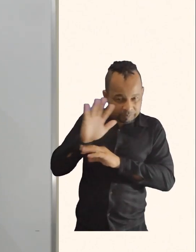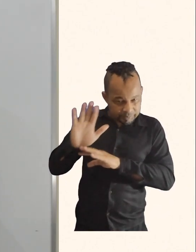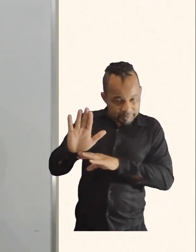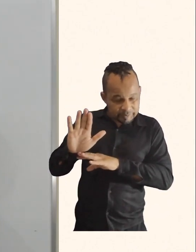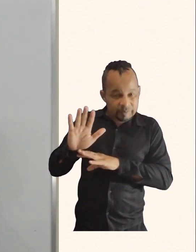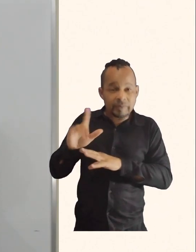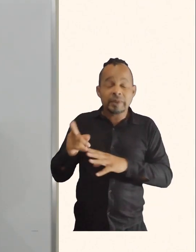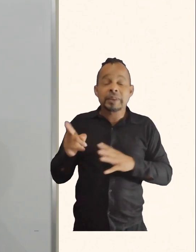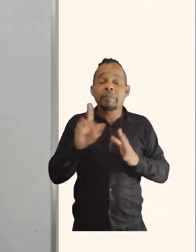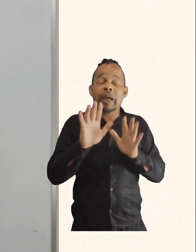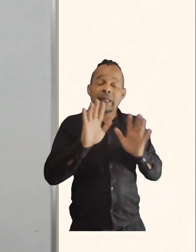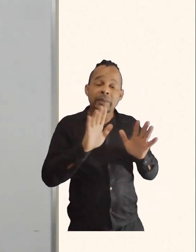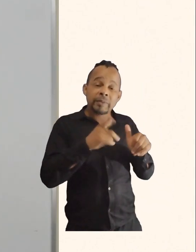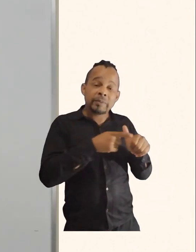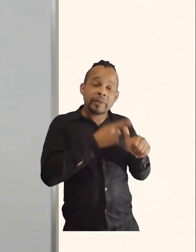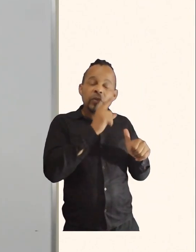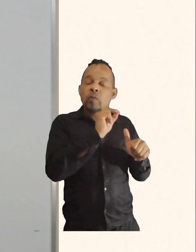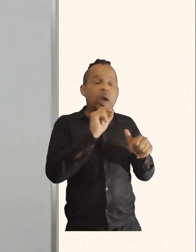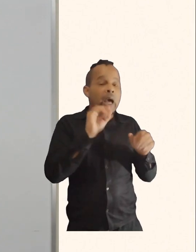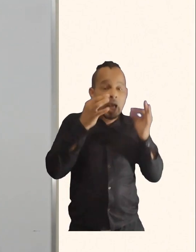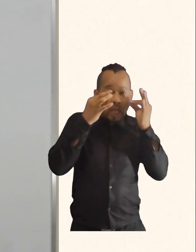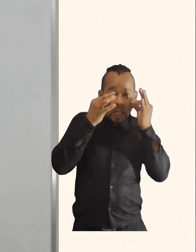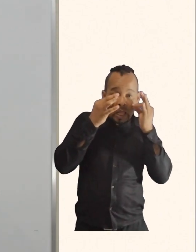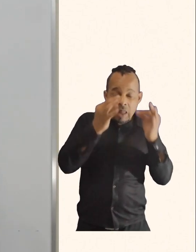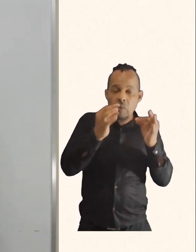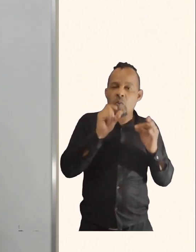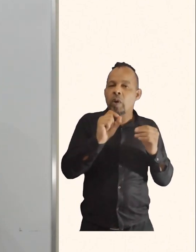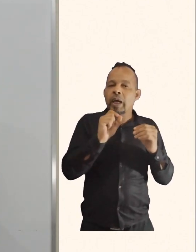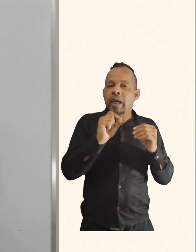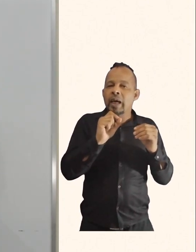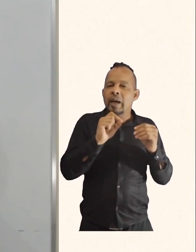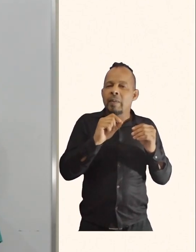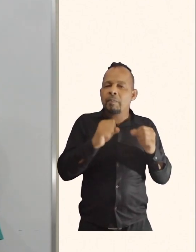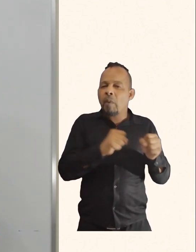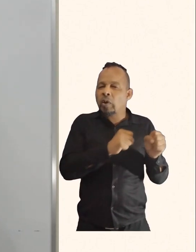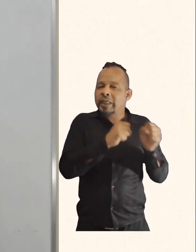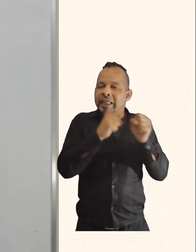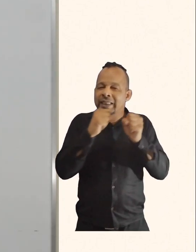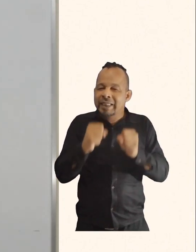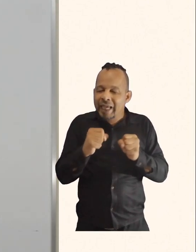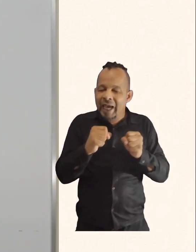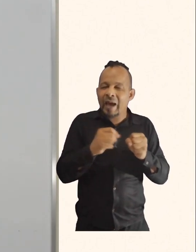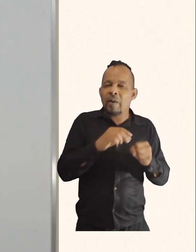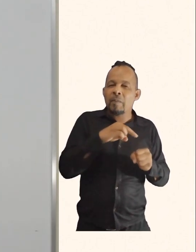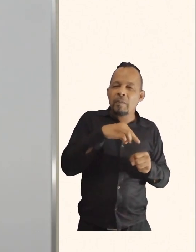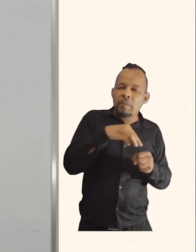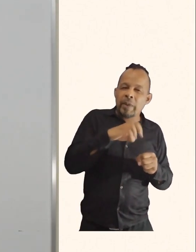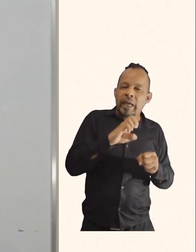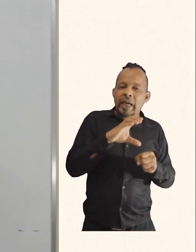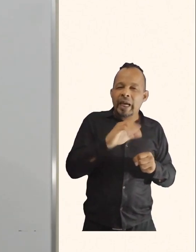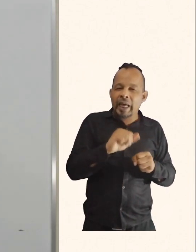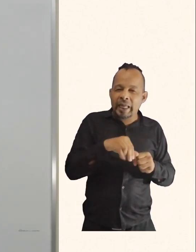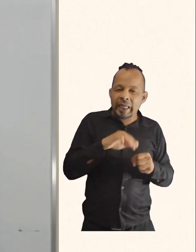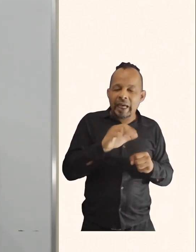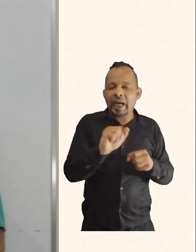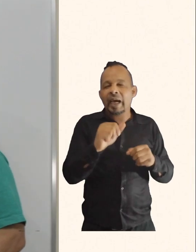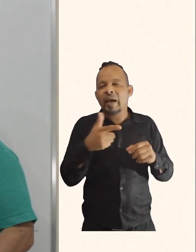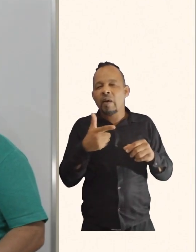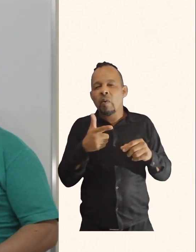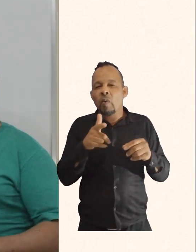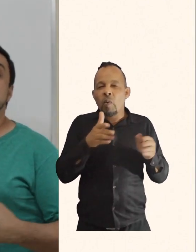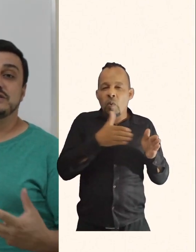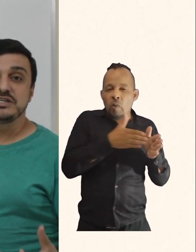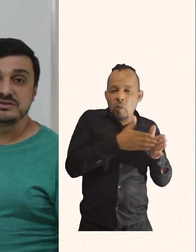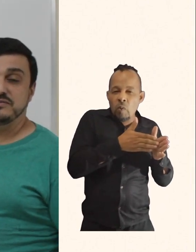uma coisa. Energia potencial, energia mecânica, conservação de energia mecânica,